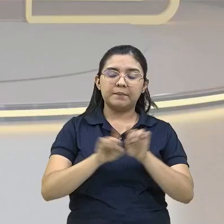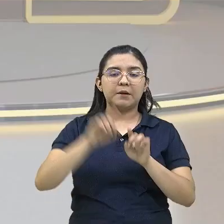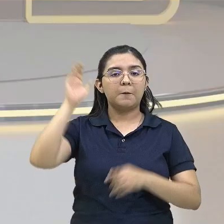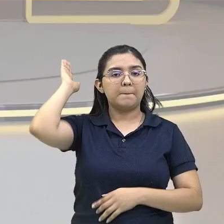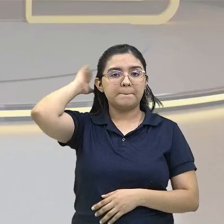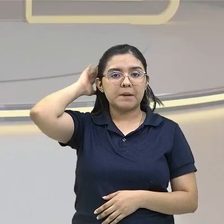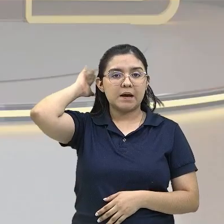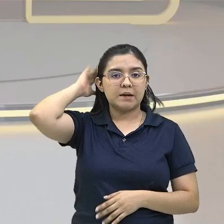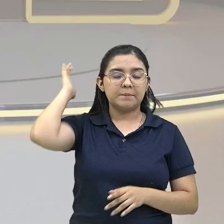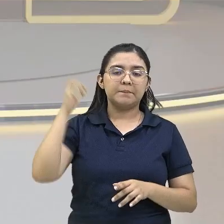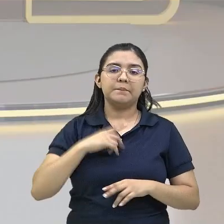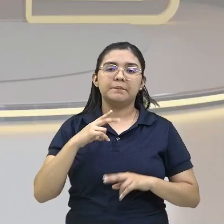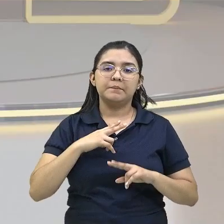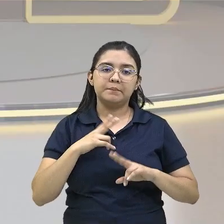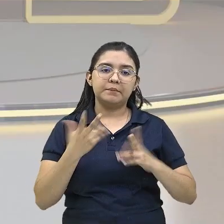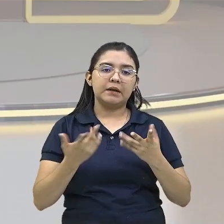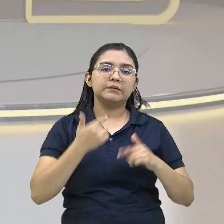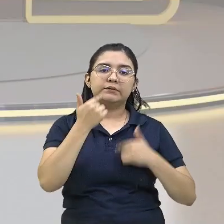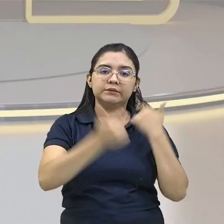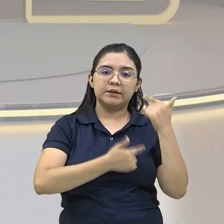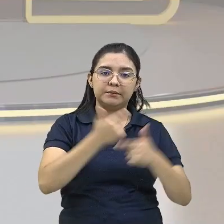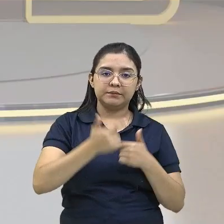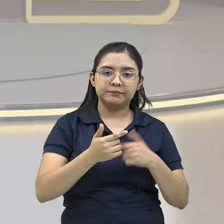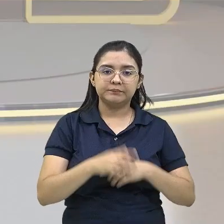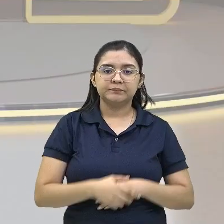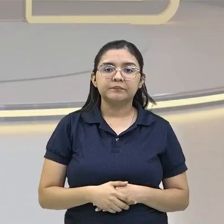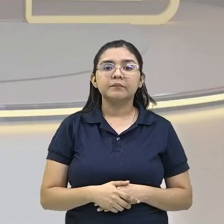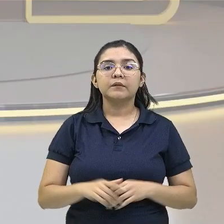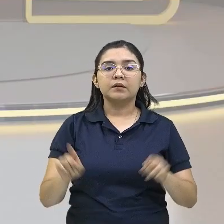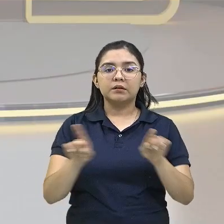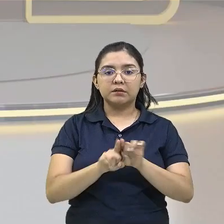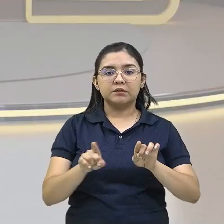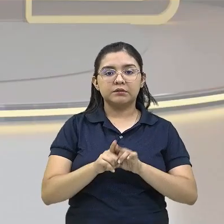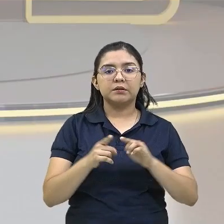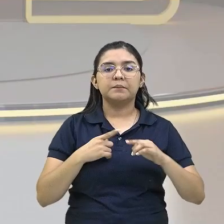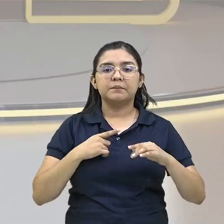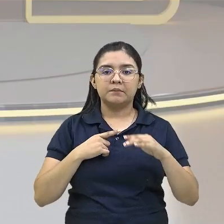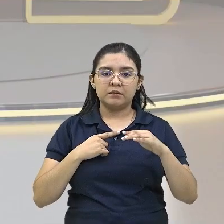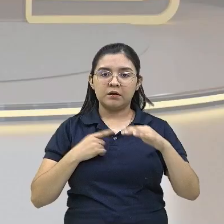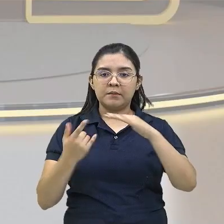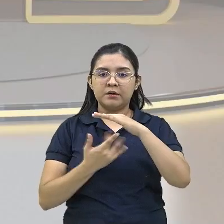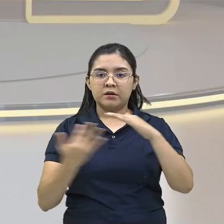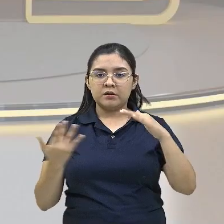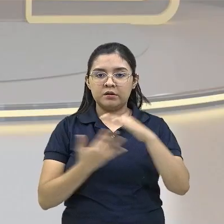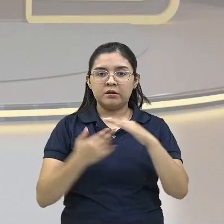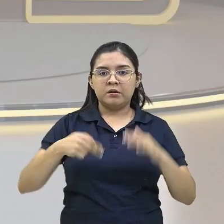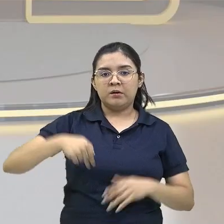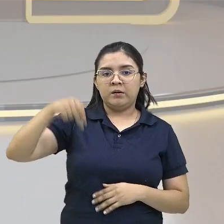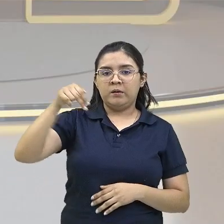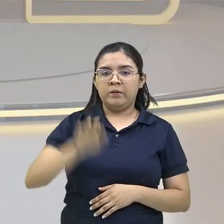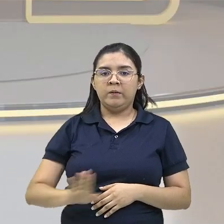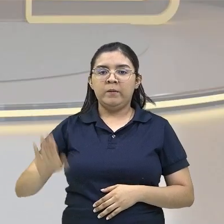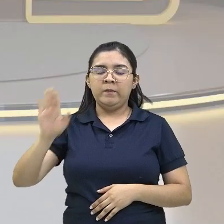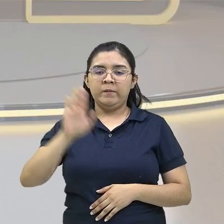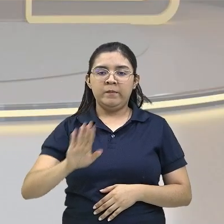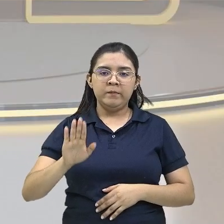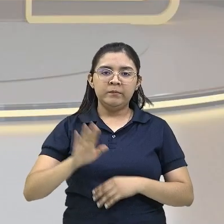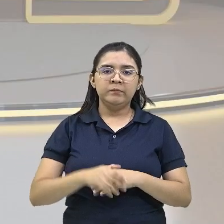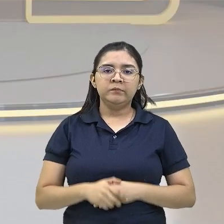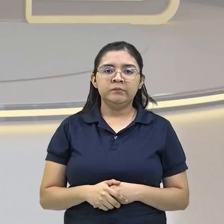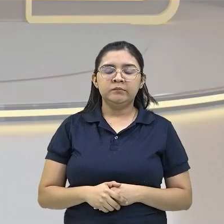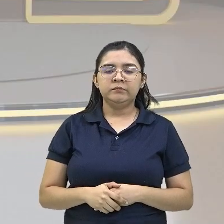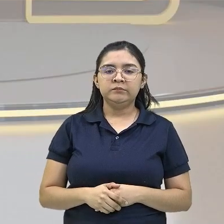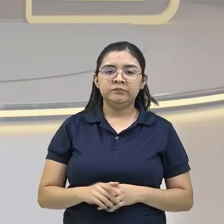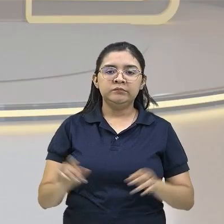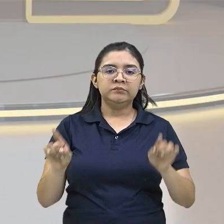quê? Para extrair mão de obra. Como a gente vai ver, então, temos migração em massa de nordestinos chamados de soldados da borracha.